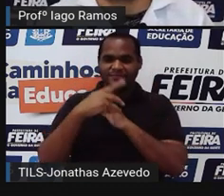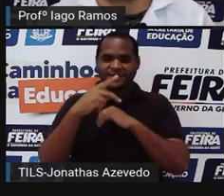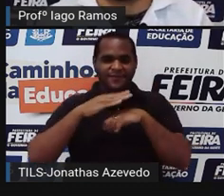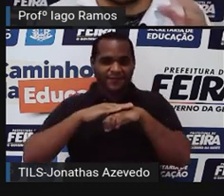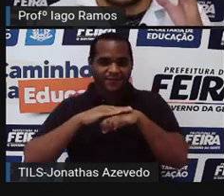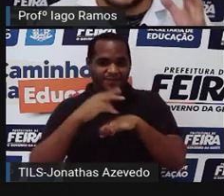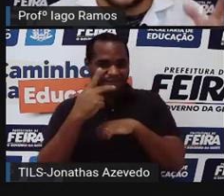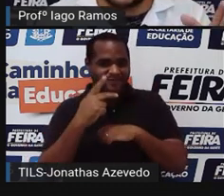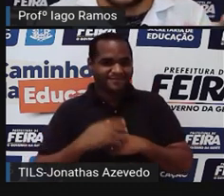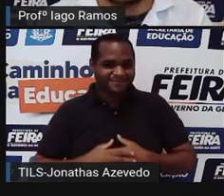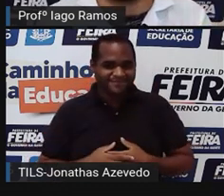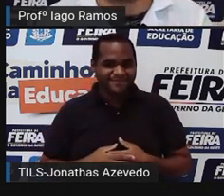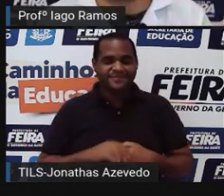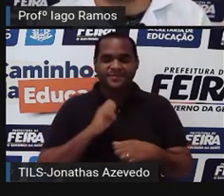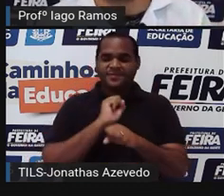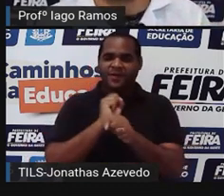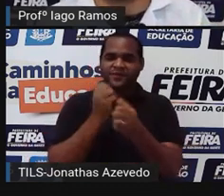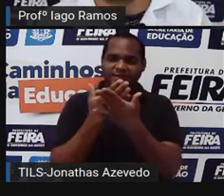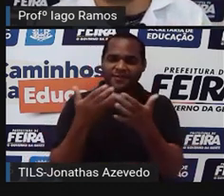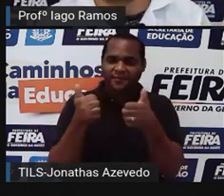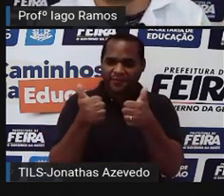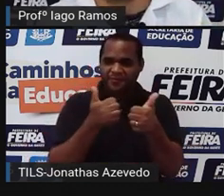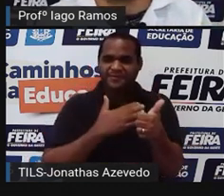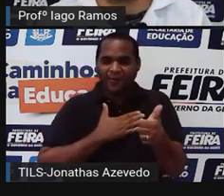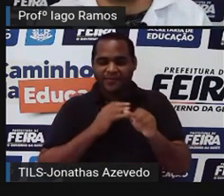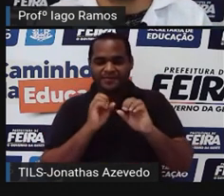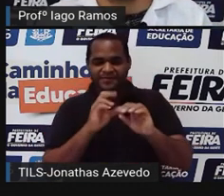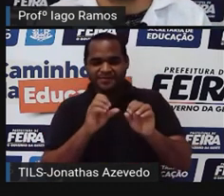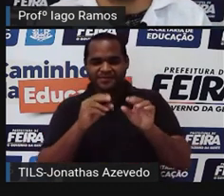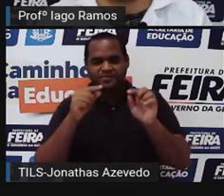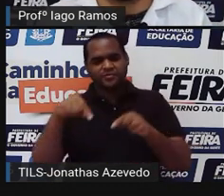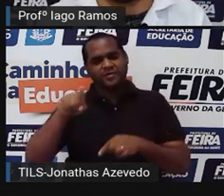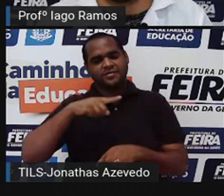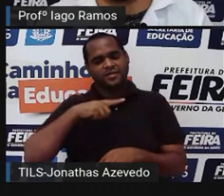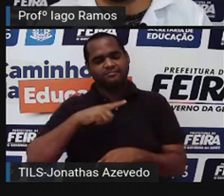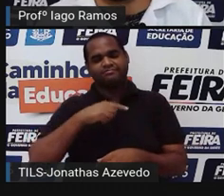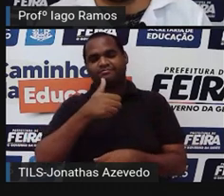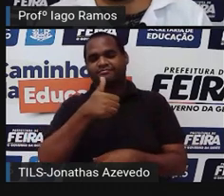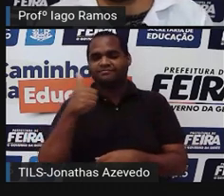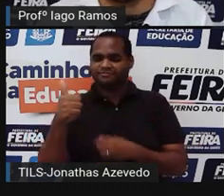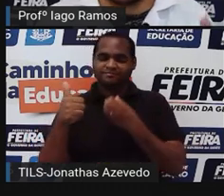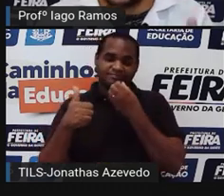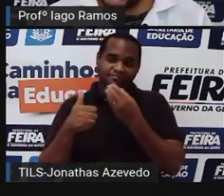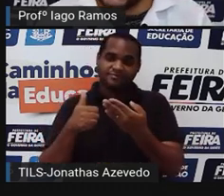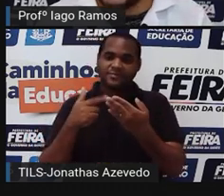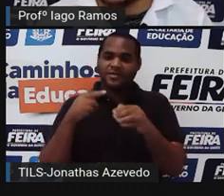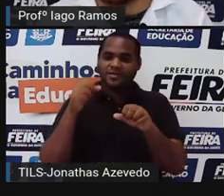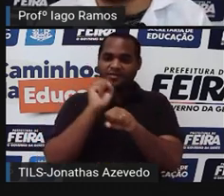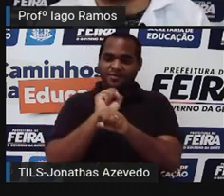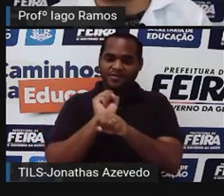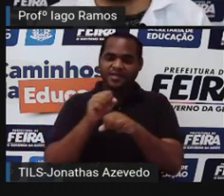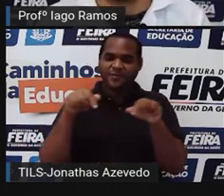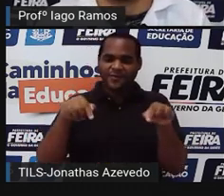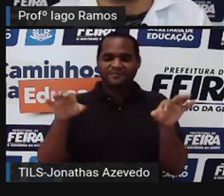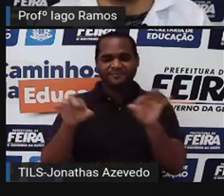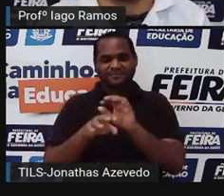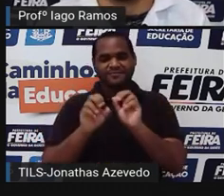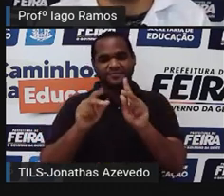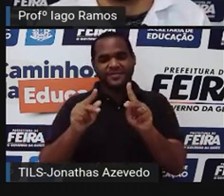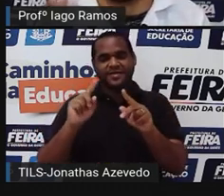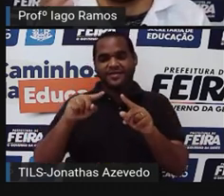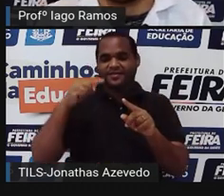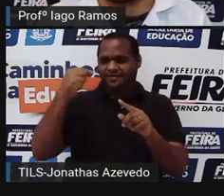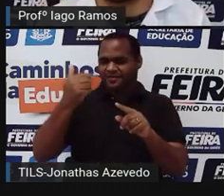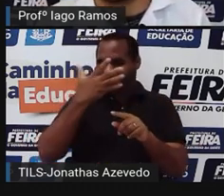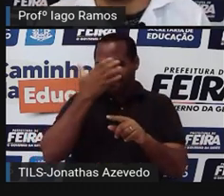mesmo. Espero que você tenha curtido a nossa aula. Nós aqui curtimos bastante, mas a gente vai ficar por aqui, tá bom? Desde já até a